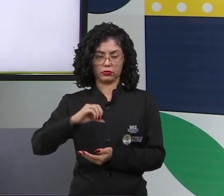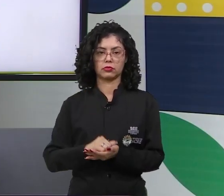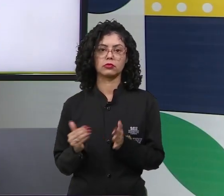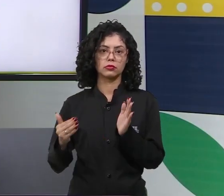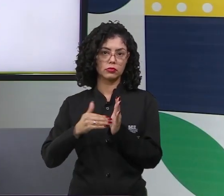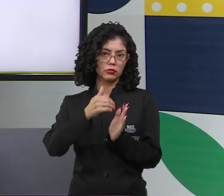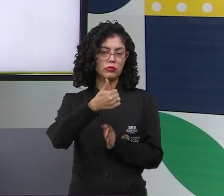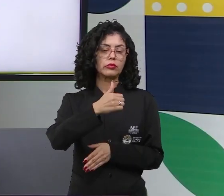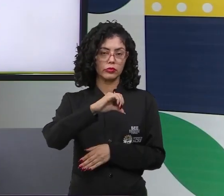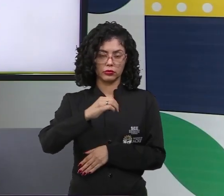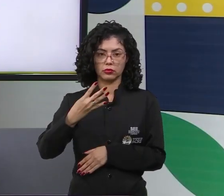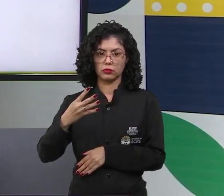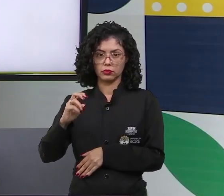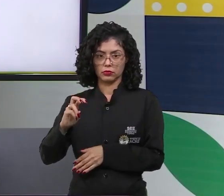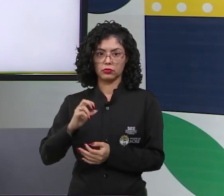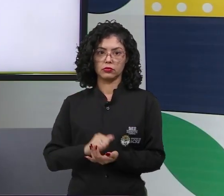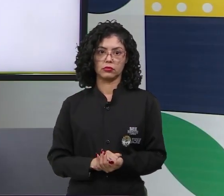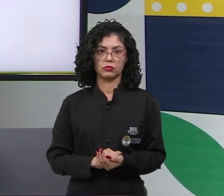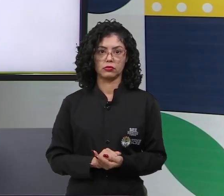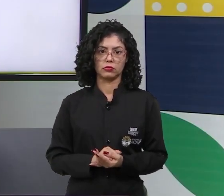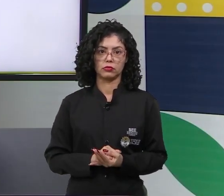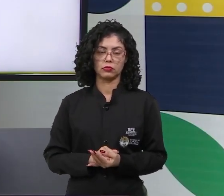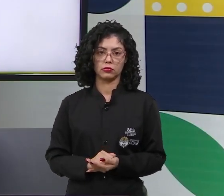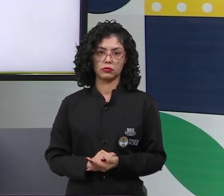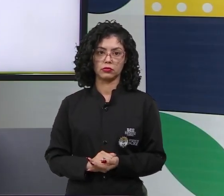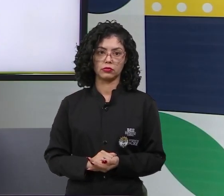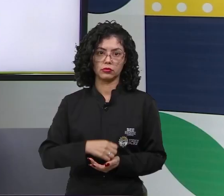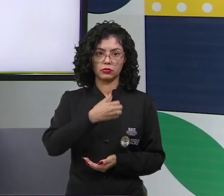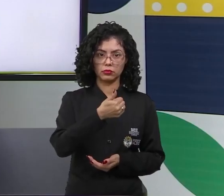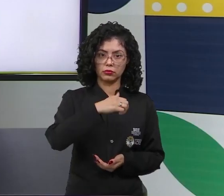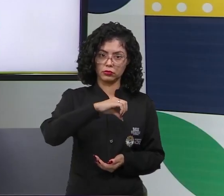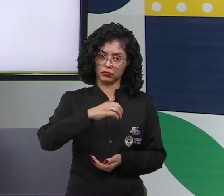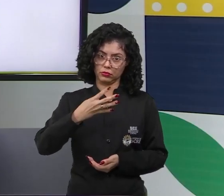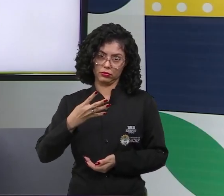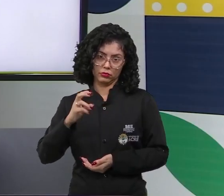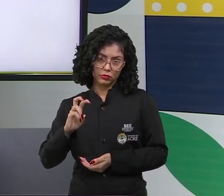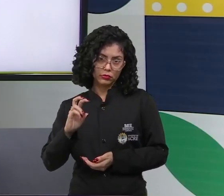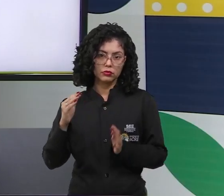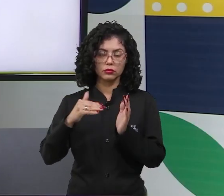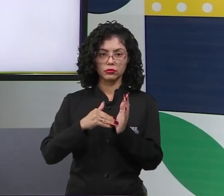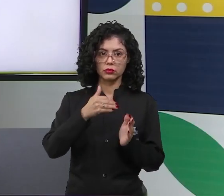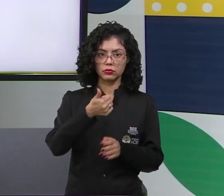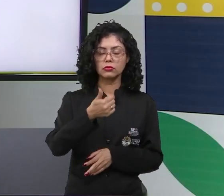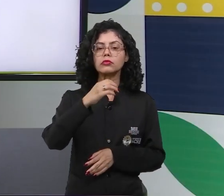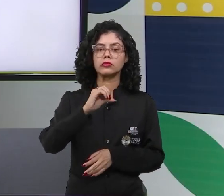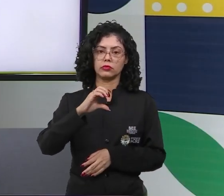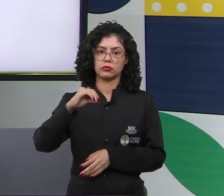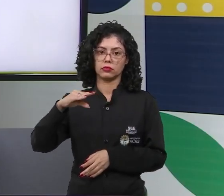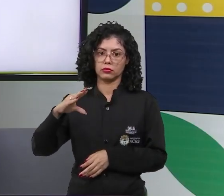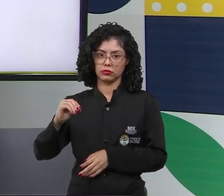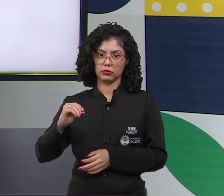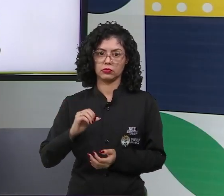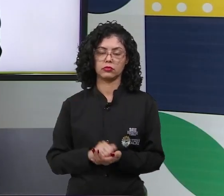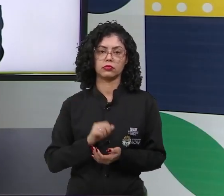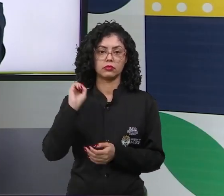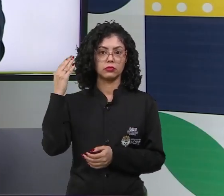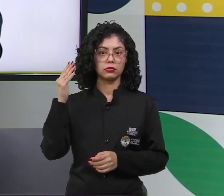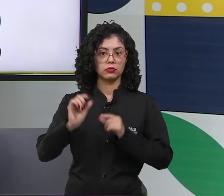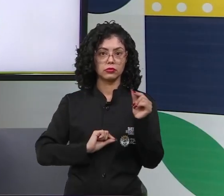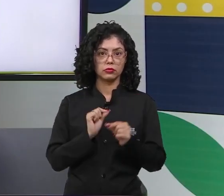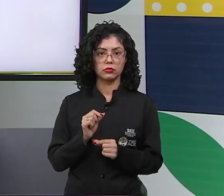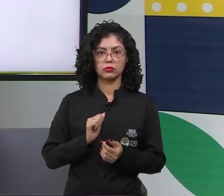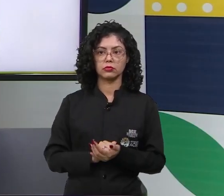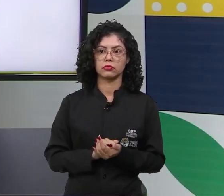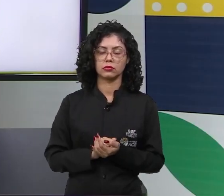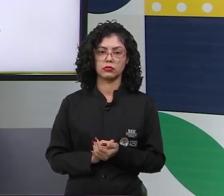vai até 1945. De 1945 até 1990, ocorre no mundo,